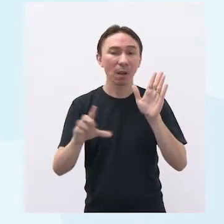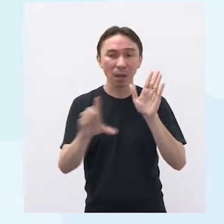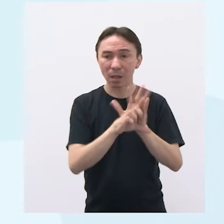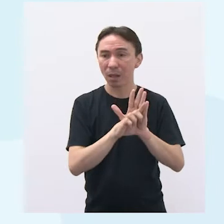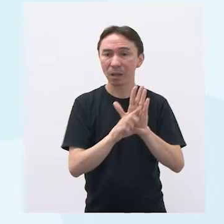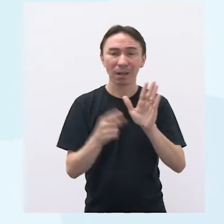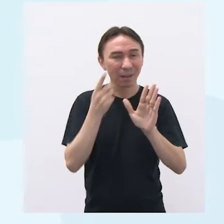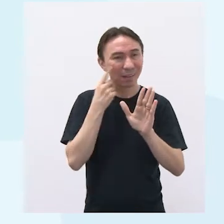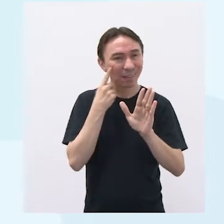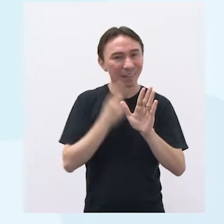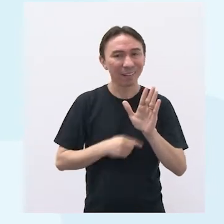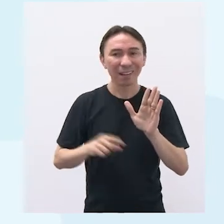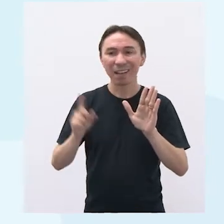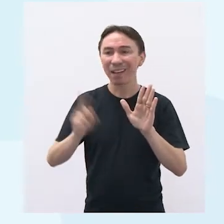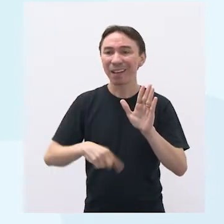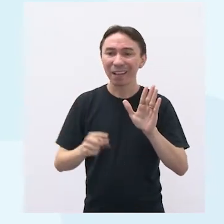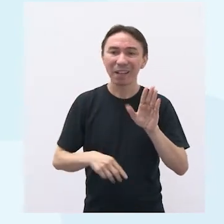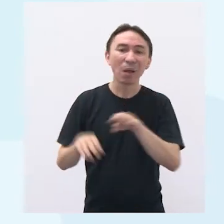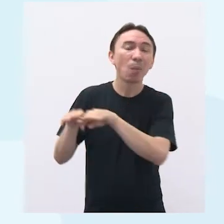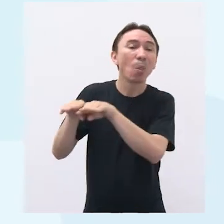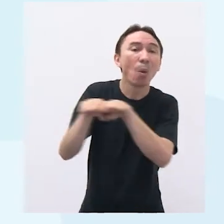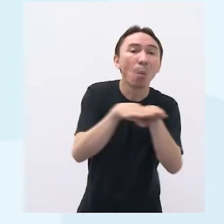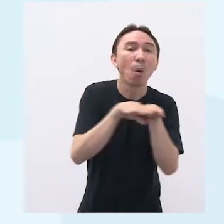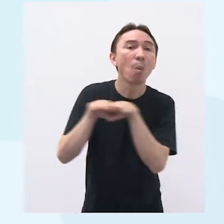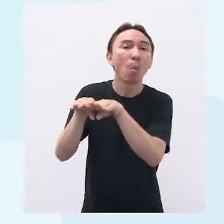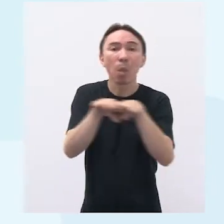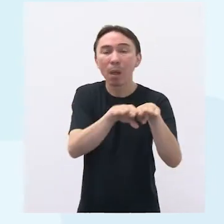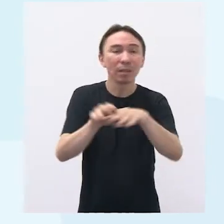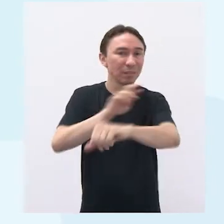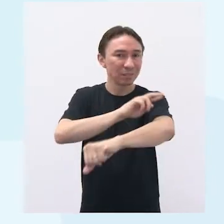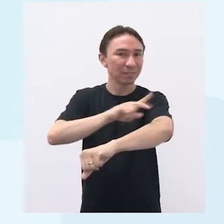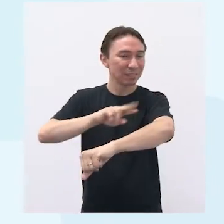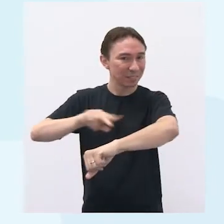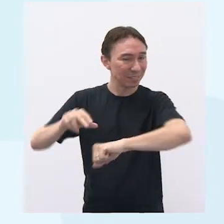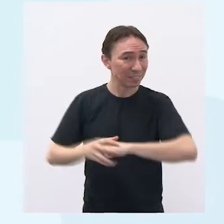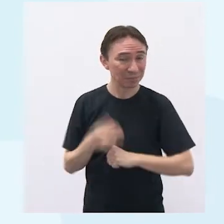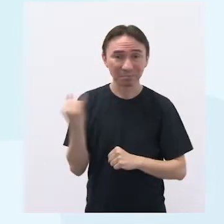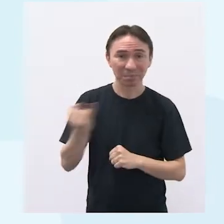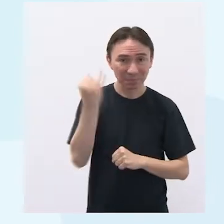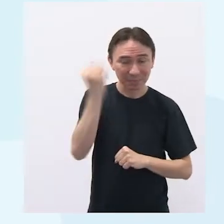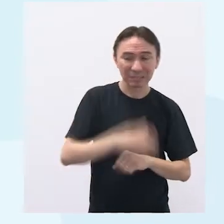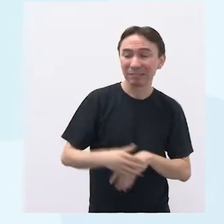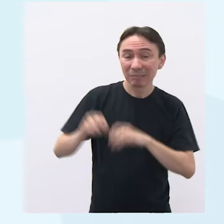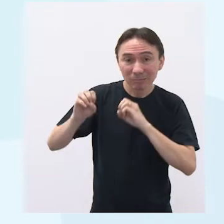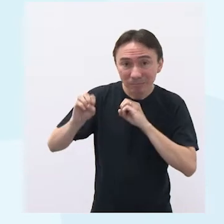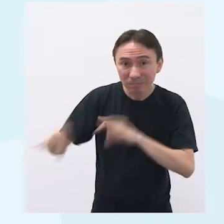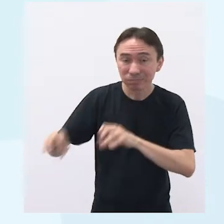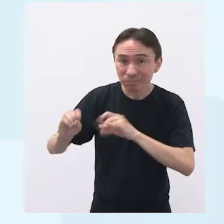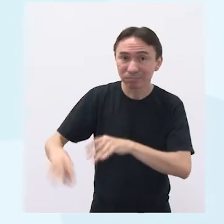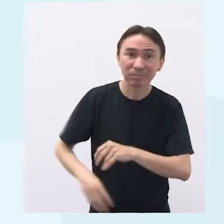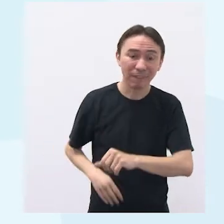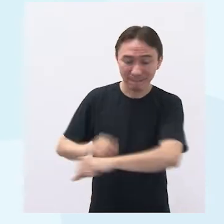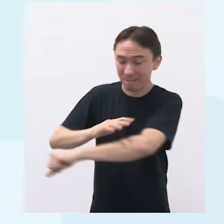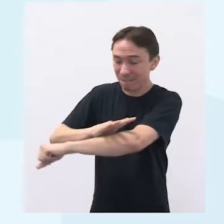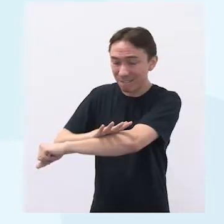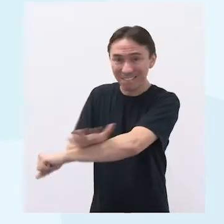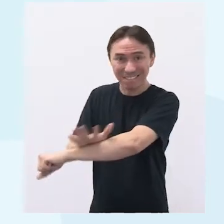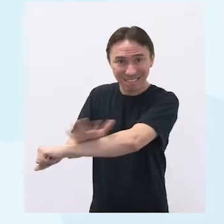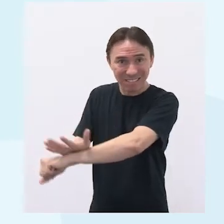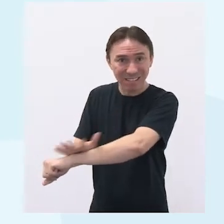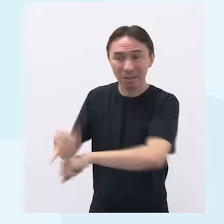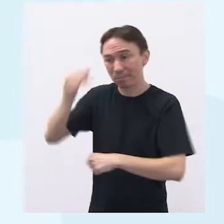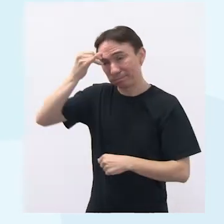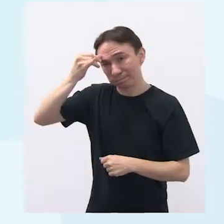para nos orientar no sentido dessa educação aí antirracista, nessa educação para o favorecimento das